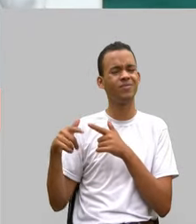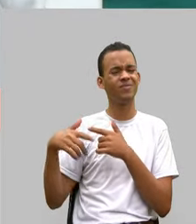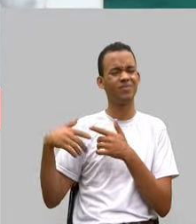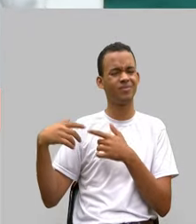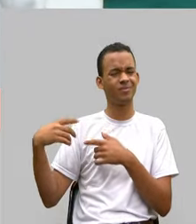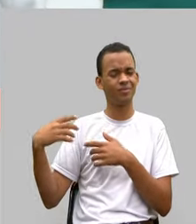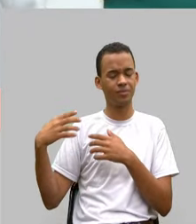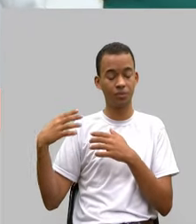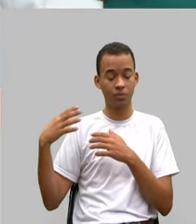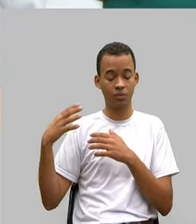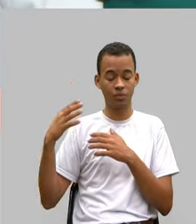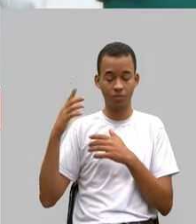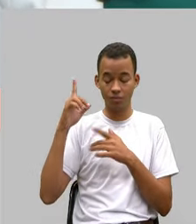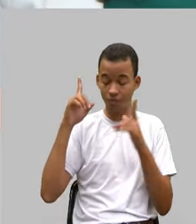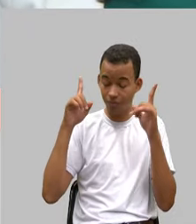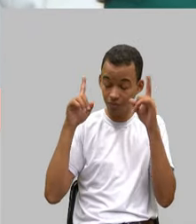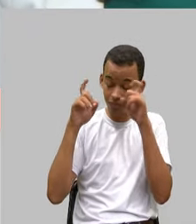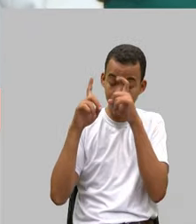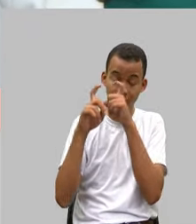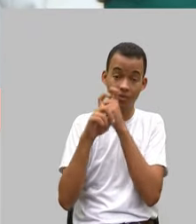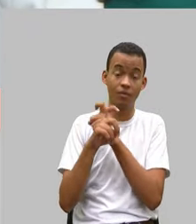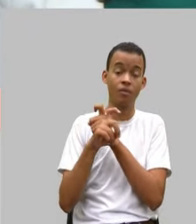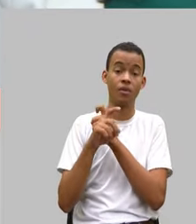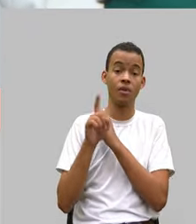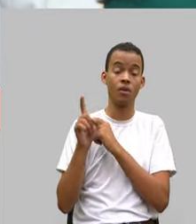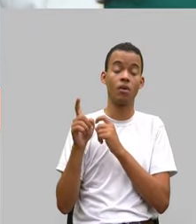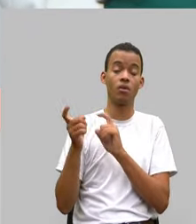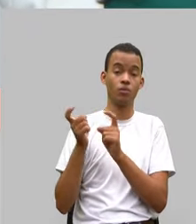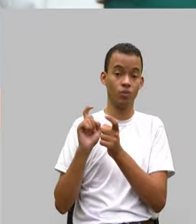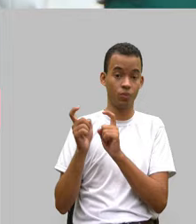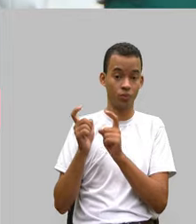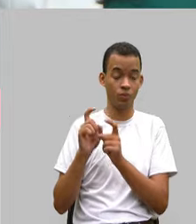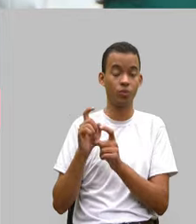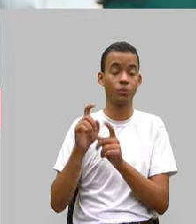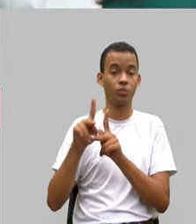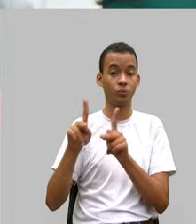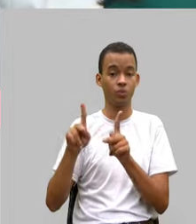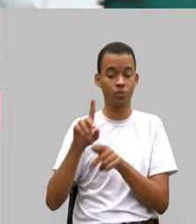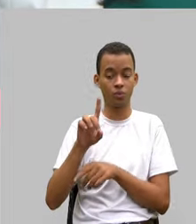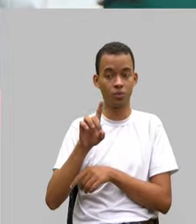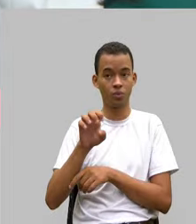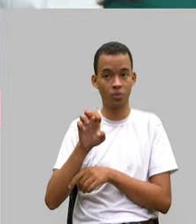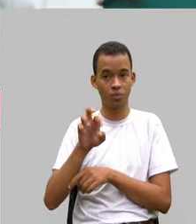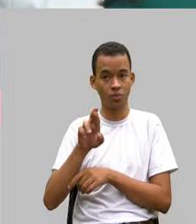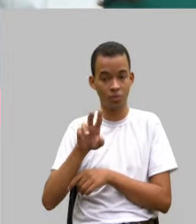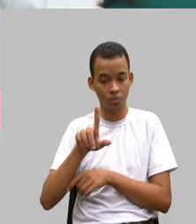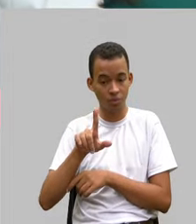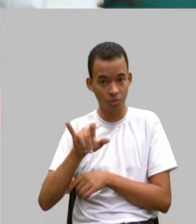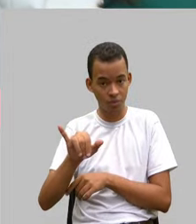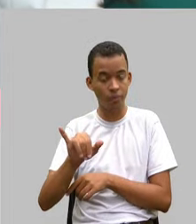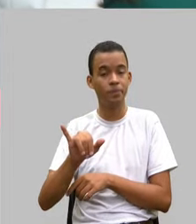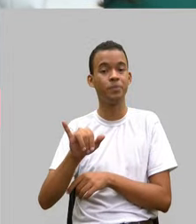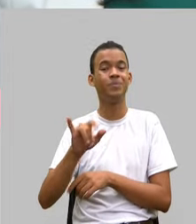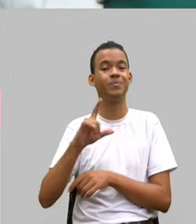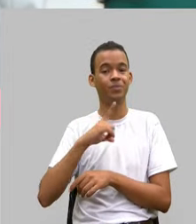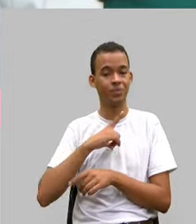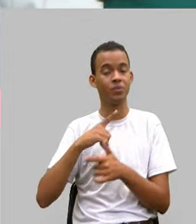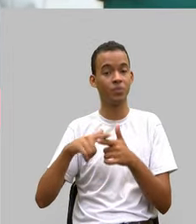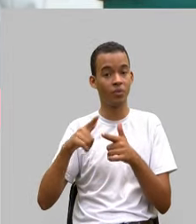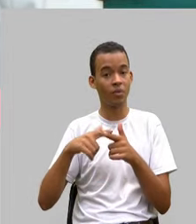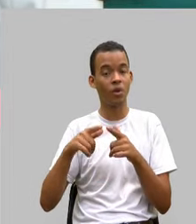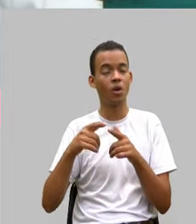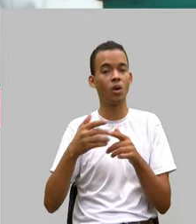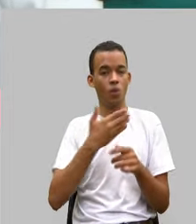reuniões que tive com o professor Derli na época do antigo governo onde nós instituições públicas de ensino superior éramos